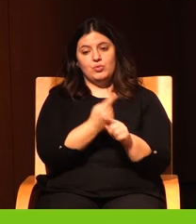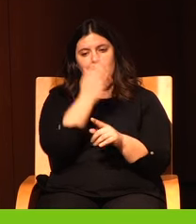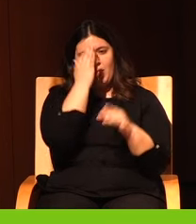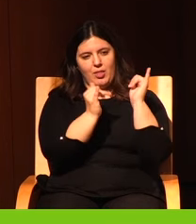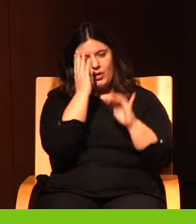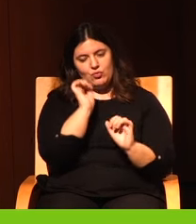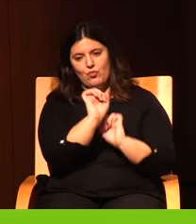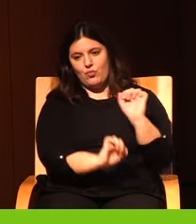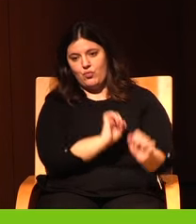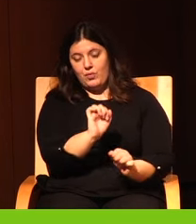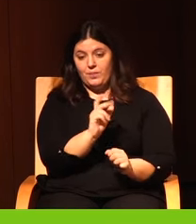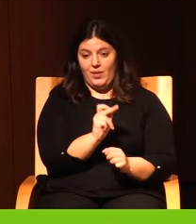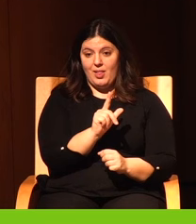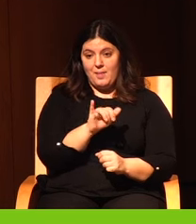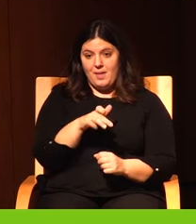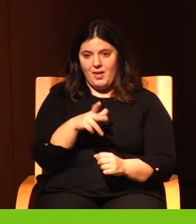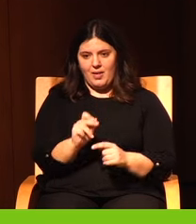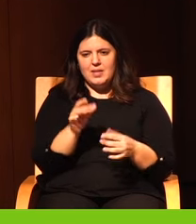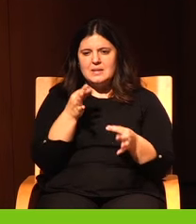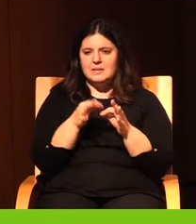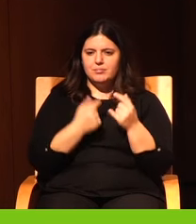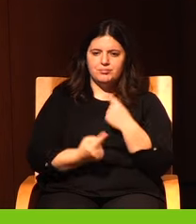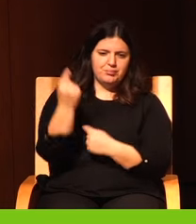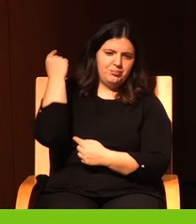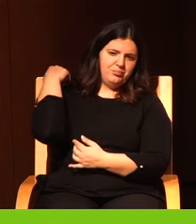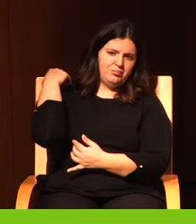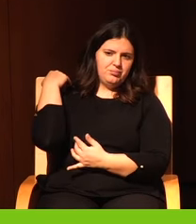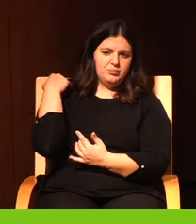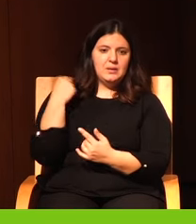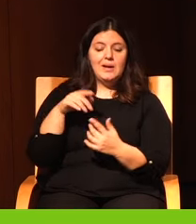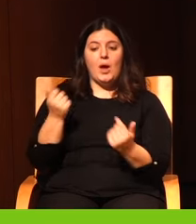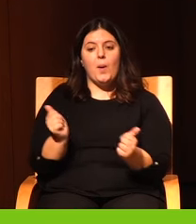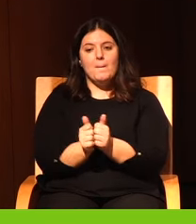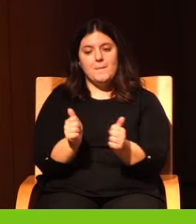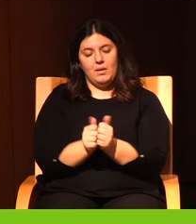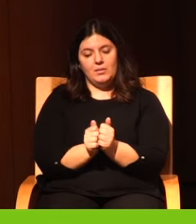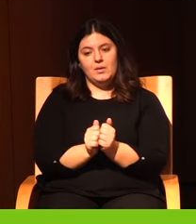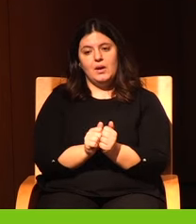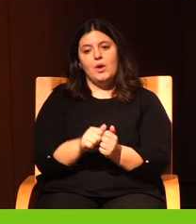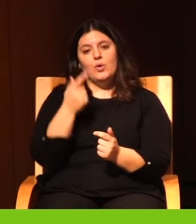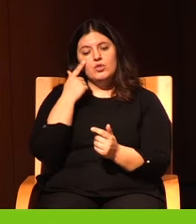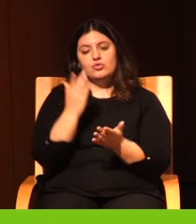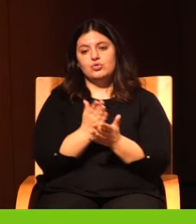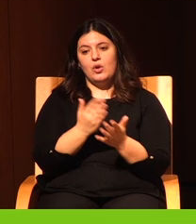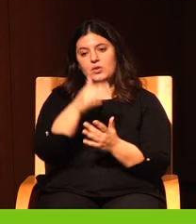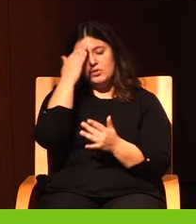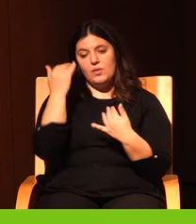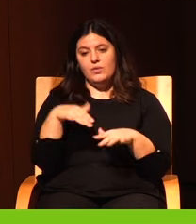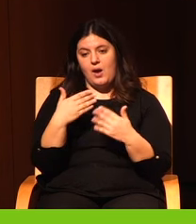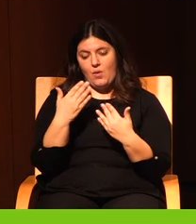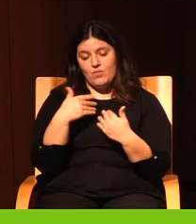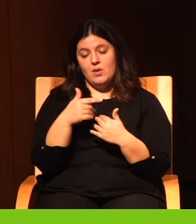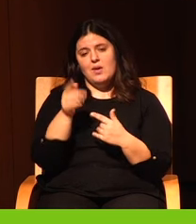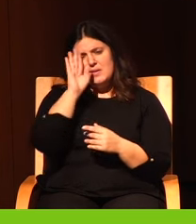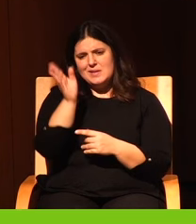ideias Almeida Garret setema e quem acompanha o livre e segue as nossas escolas de verão que se chamam precisamente os setembr